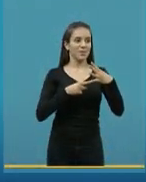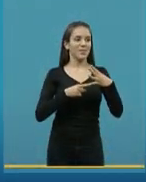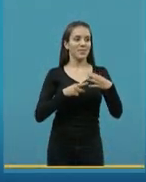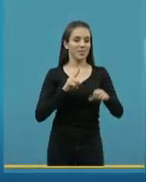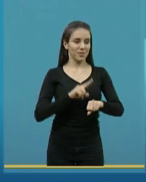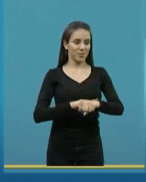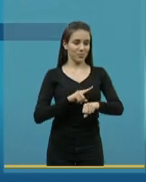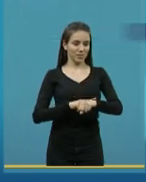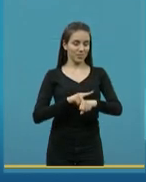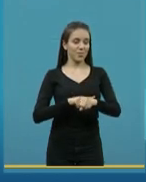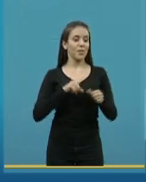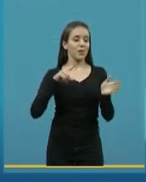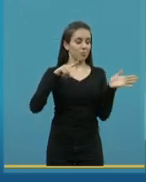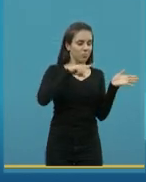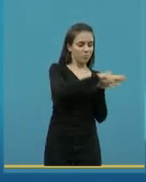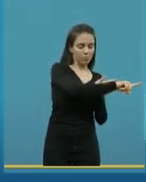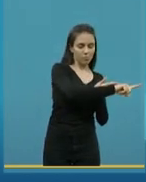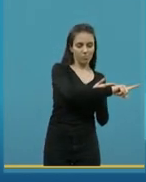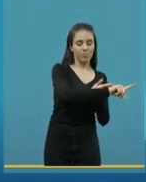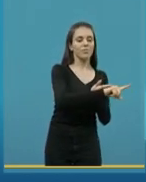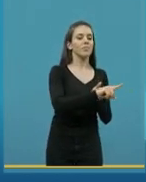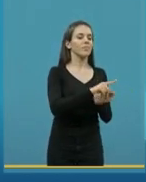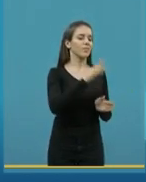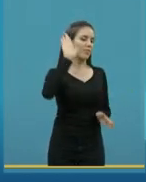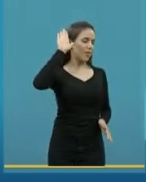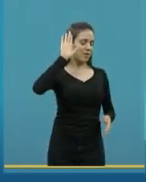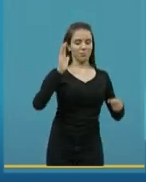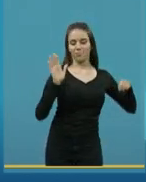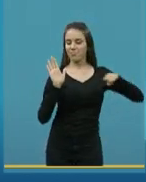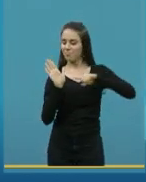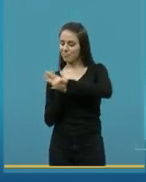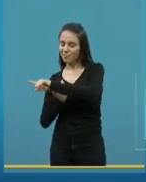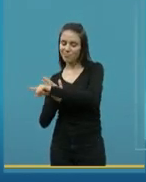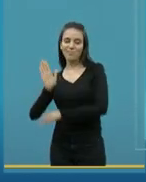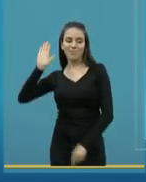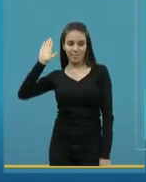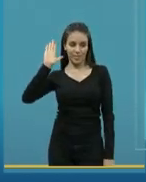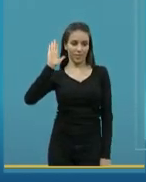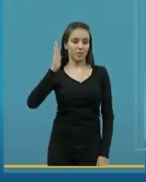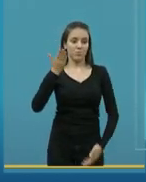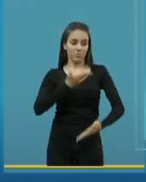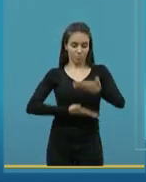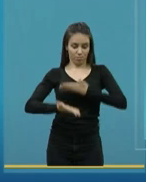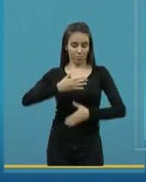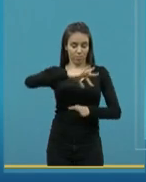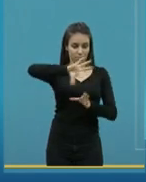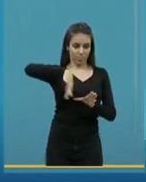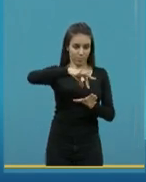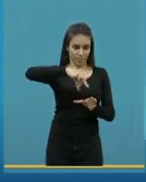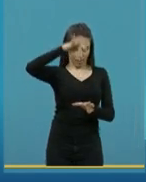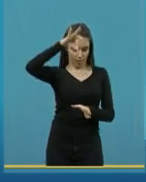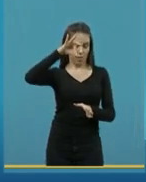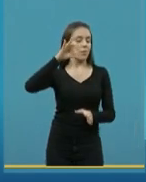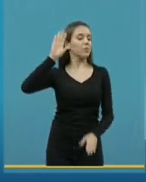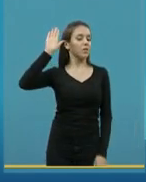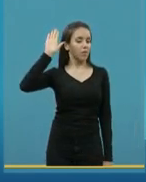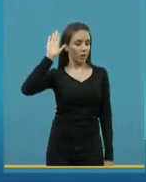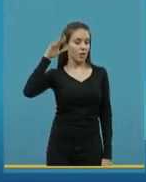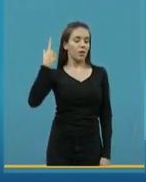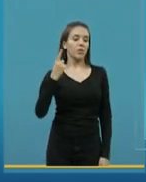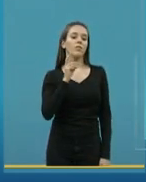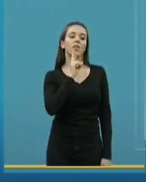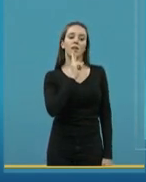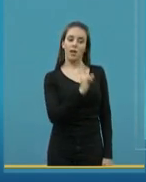candidato pergunta para candidato o tema será livre o mediador fará o sorteio do candidato que irá perguntar e de